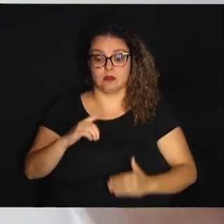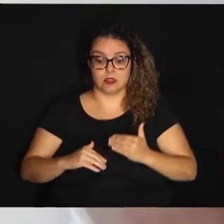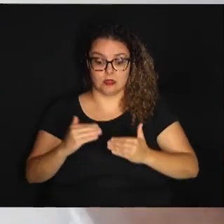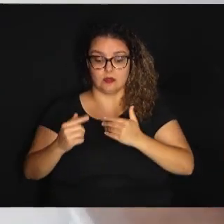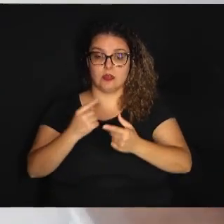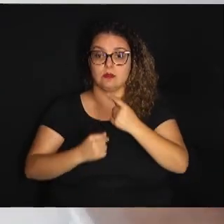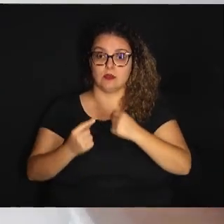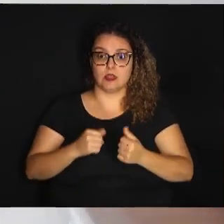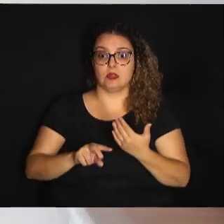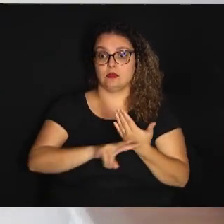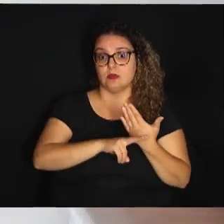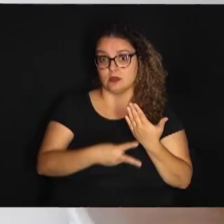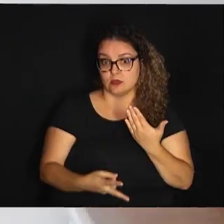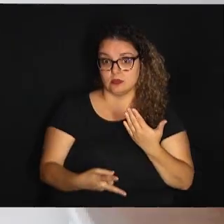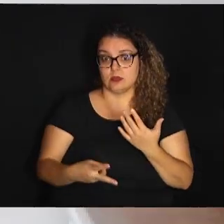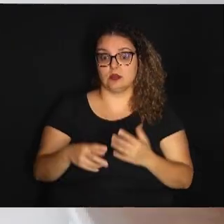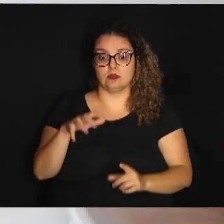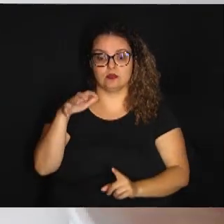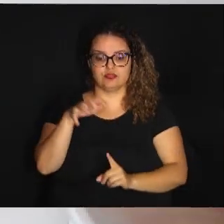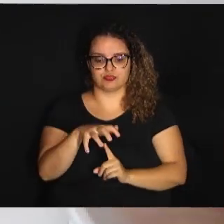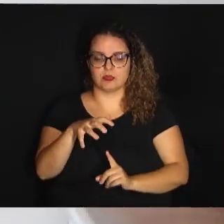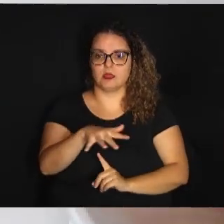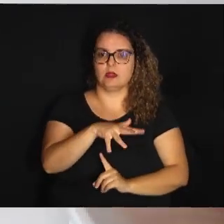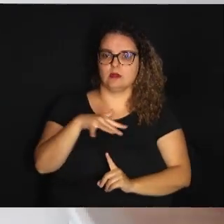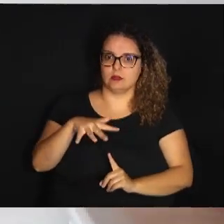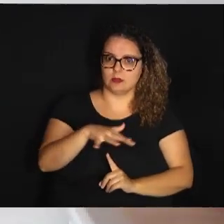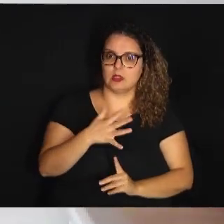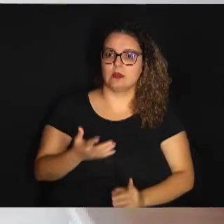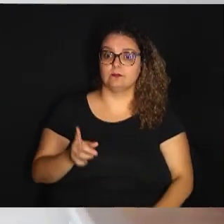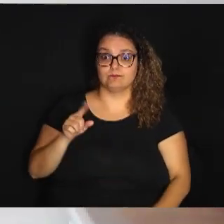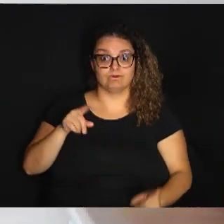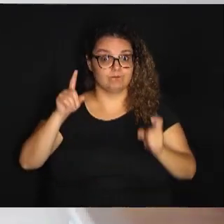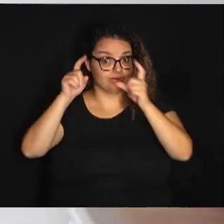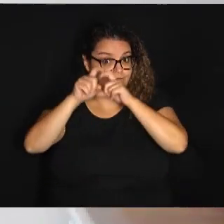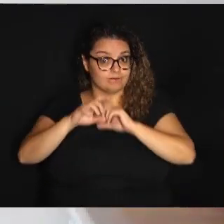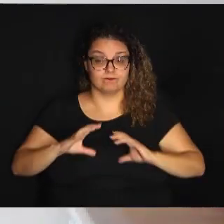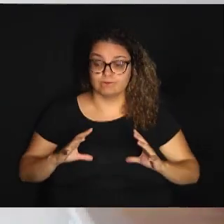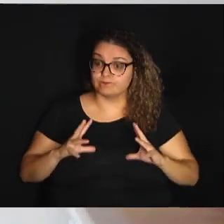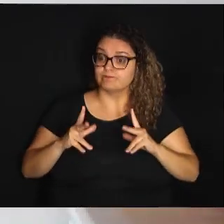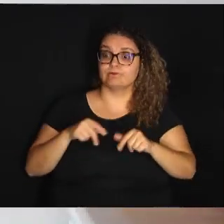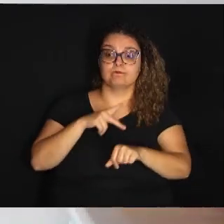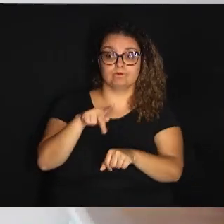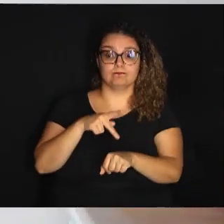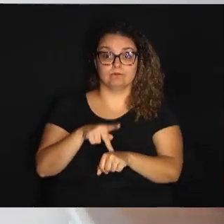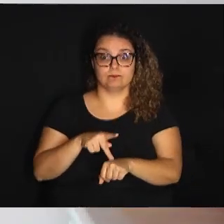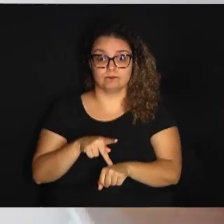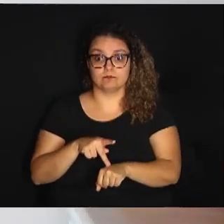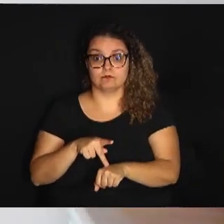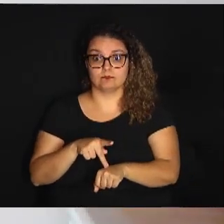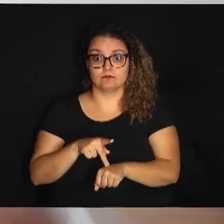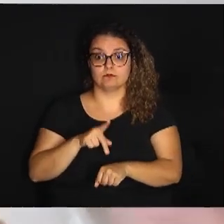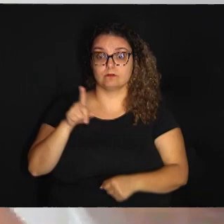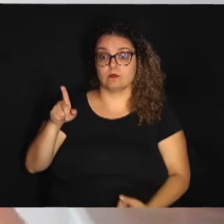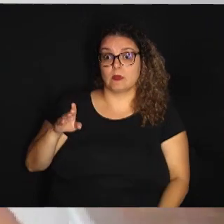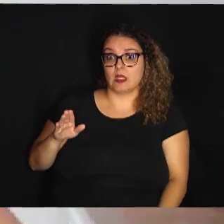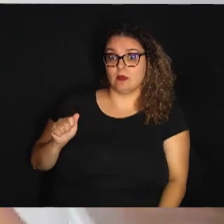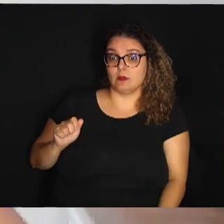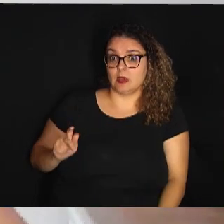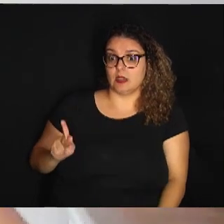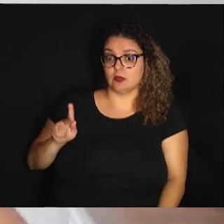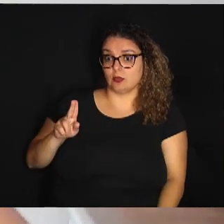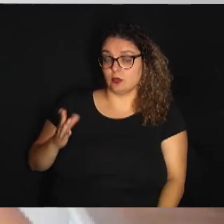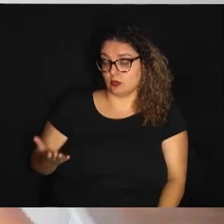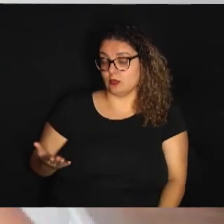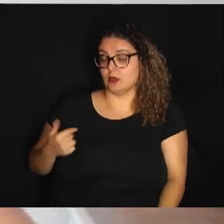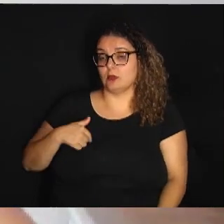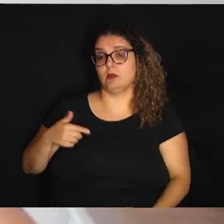para que você tenha o desenvolvimento econômico sem afetar a questão ambiental. E é um desafio para todos os países, né? Lá